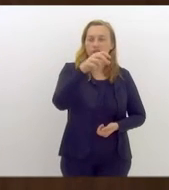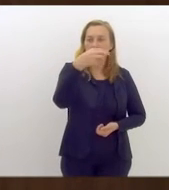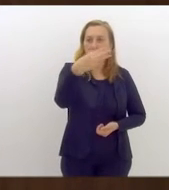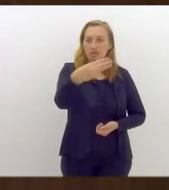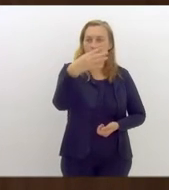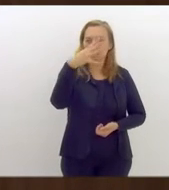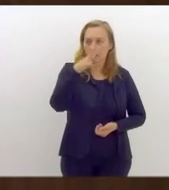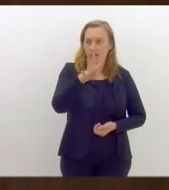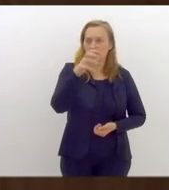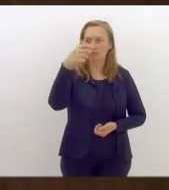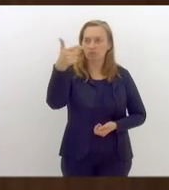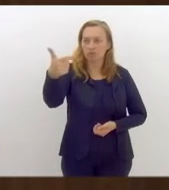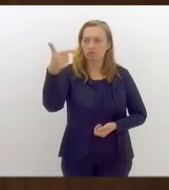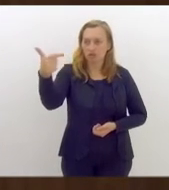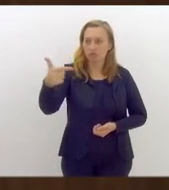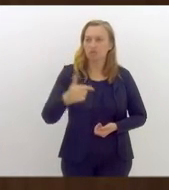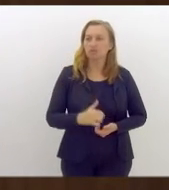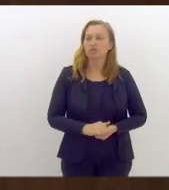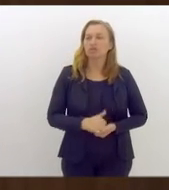1534 de 2022,